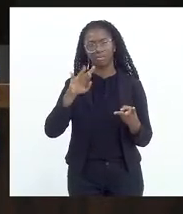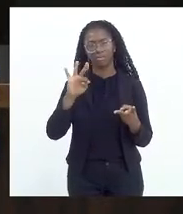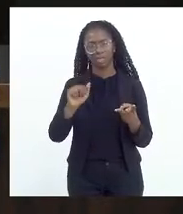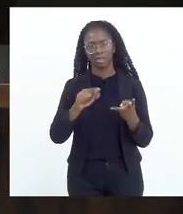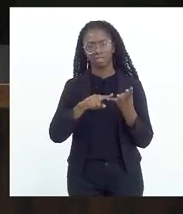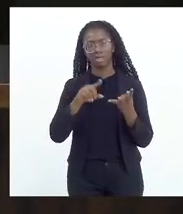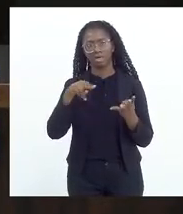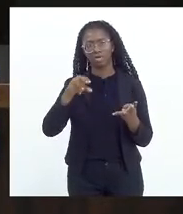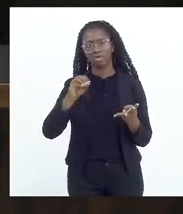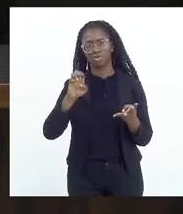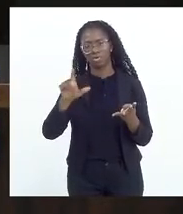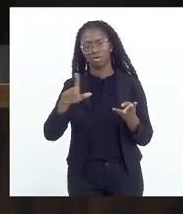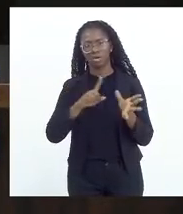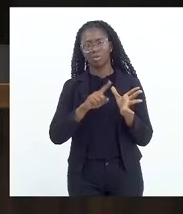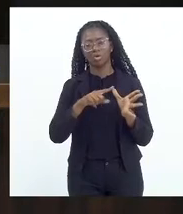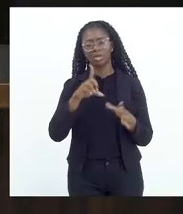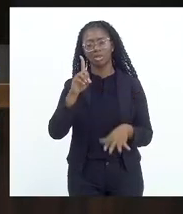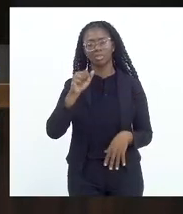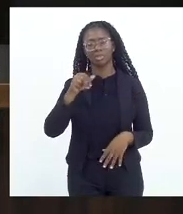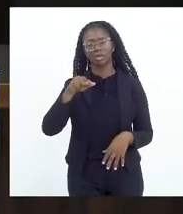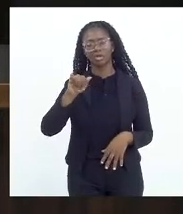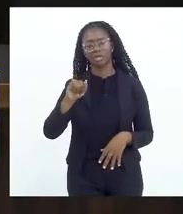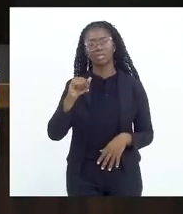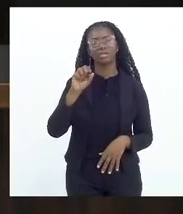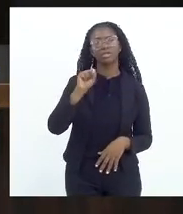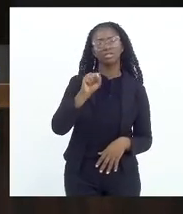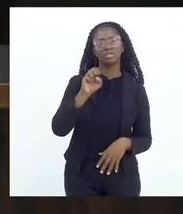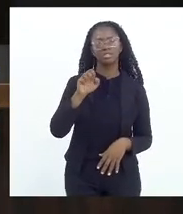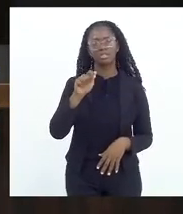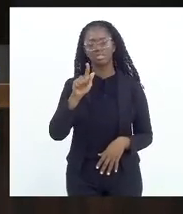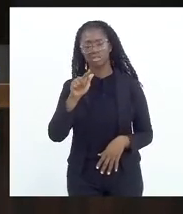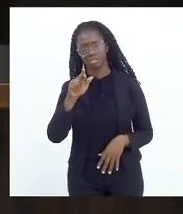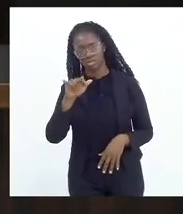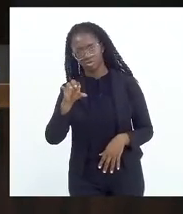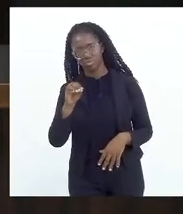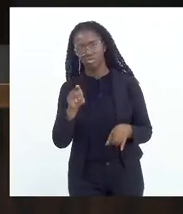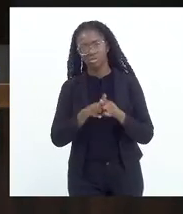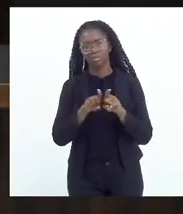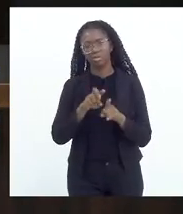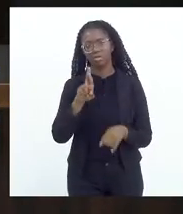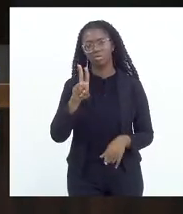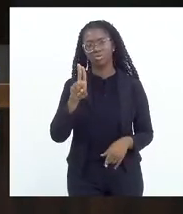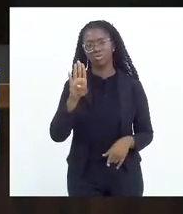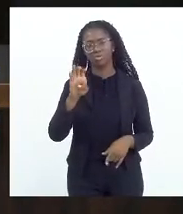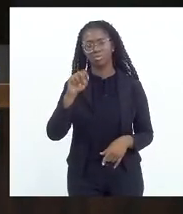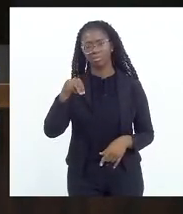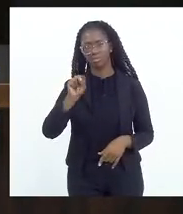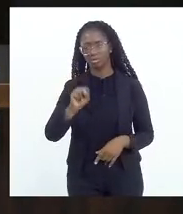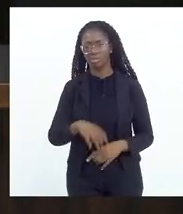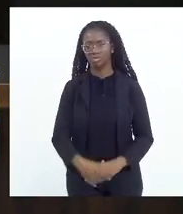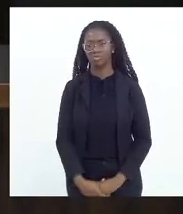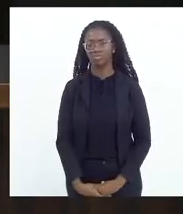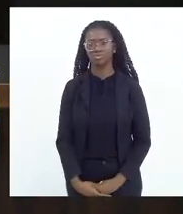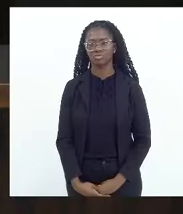Carvalho, Dani Monteiro, Sérgio Fernandes e Rubens Bontempo.